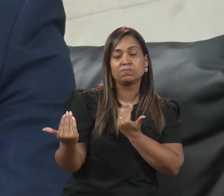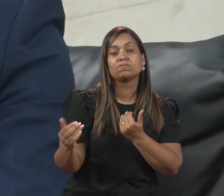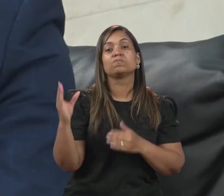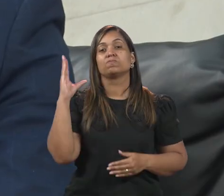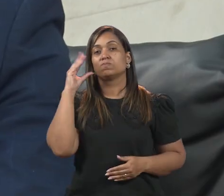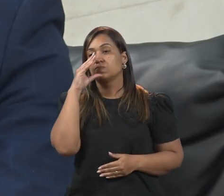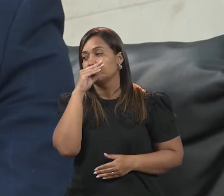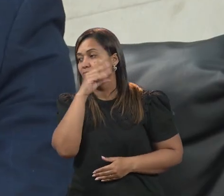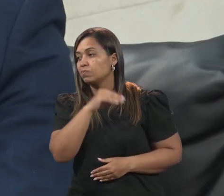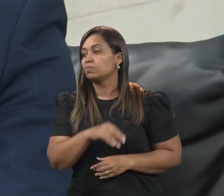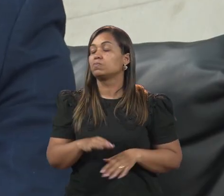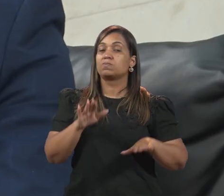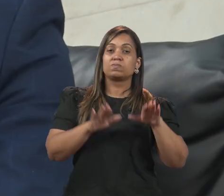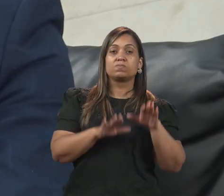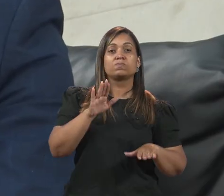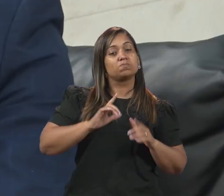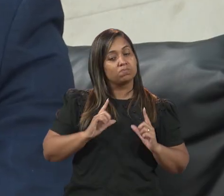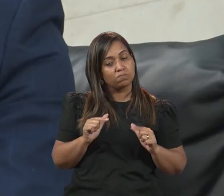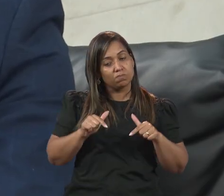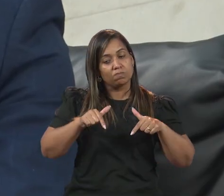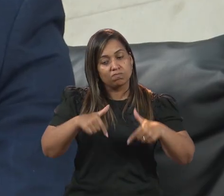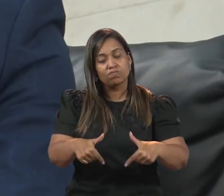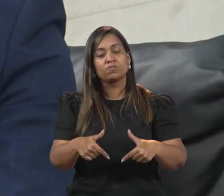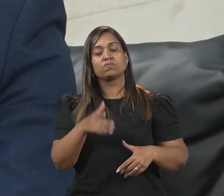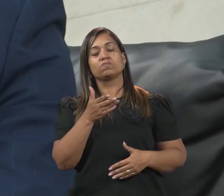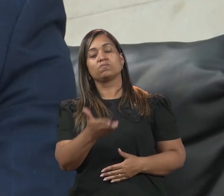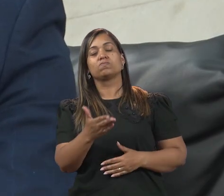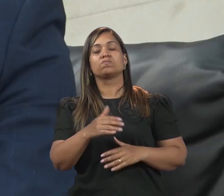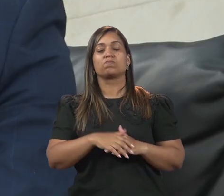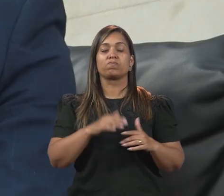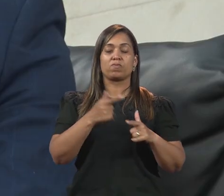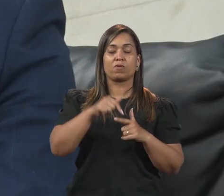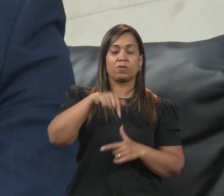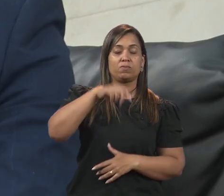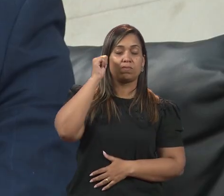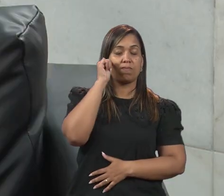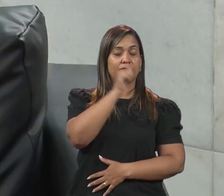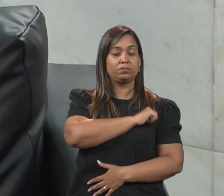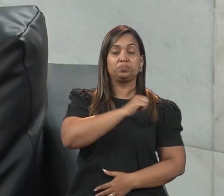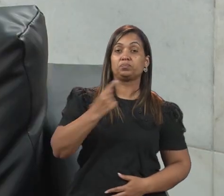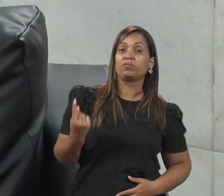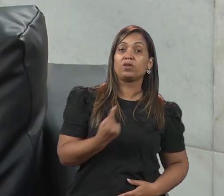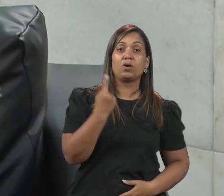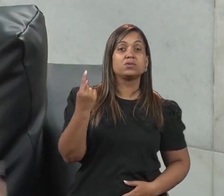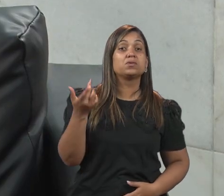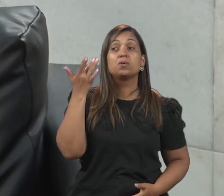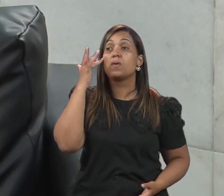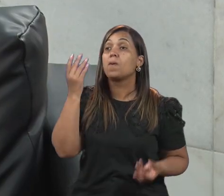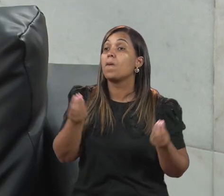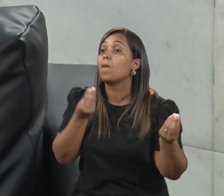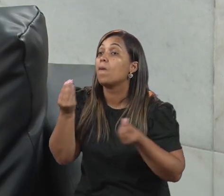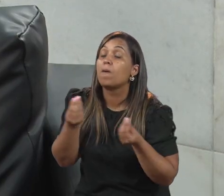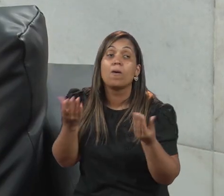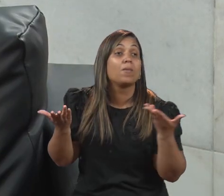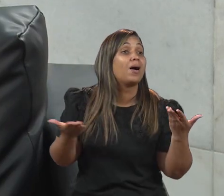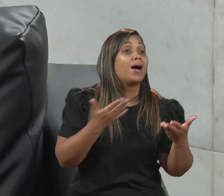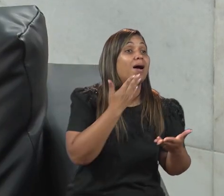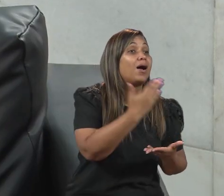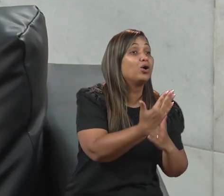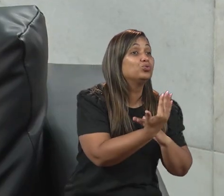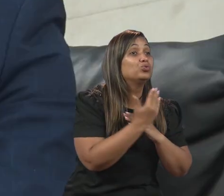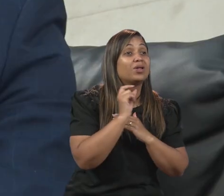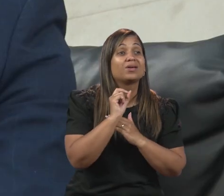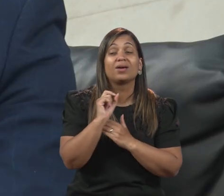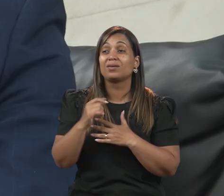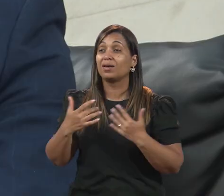e adolescentes que talvez estejam enfrentando esse tipo de situação aqui na nossa cidade. Sozinhos e sem saber a quem recorrer muitas vezes, né, vereador?